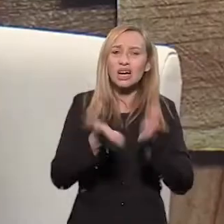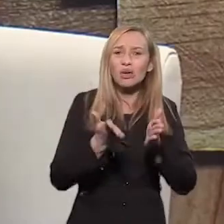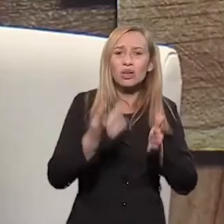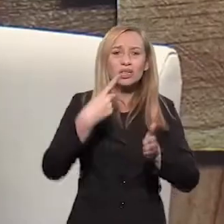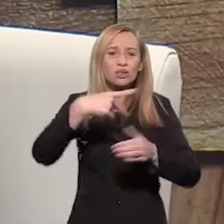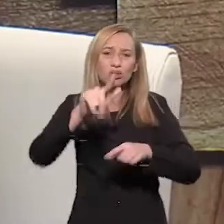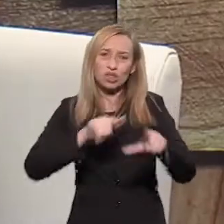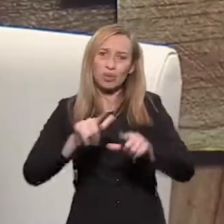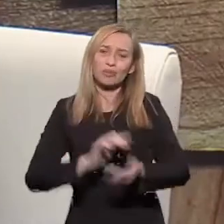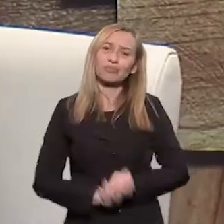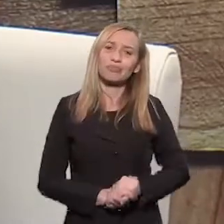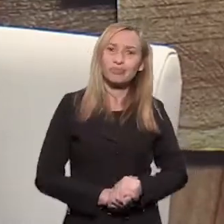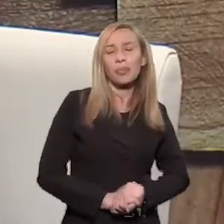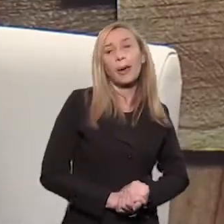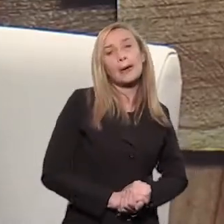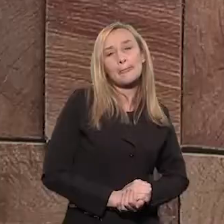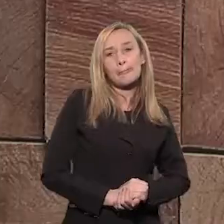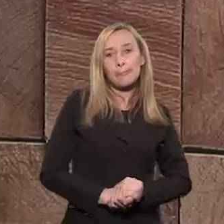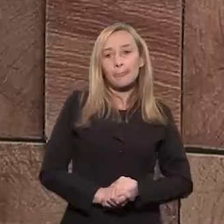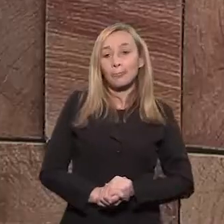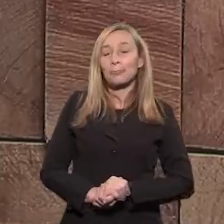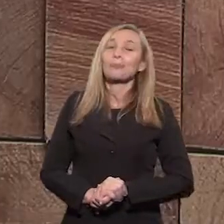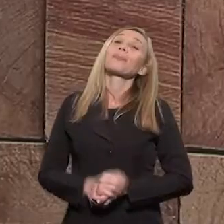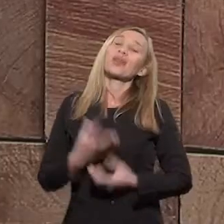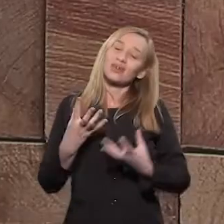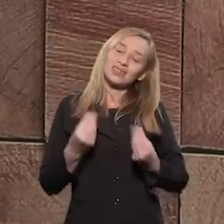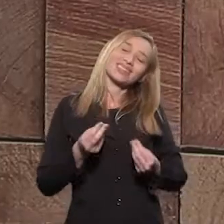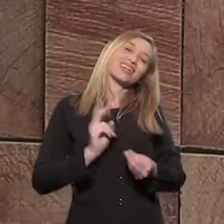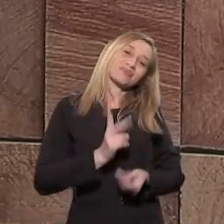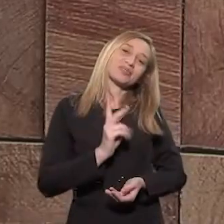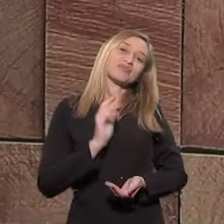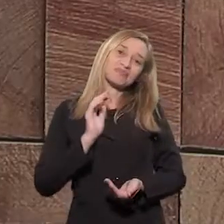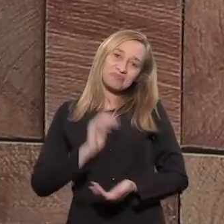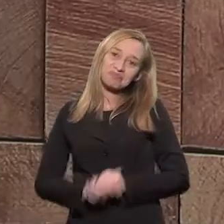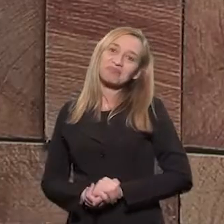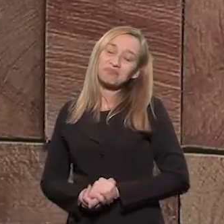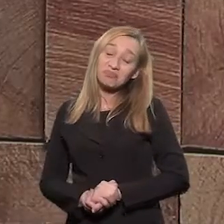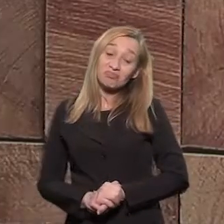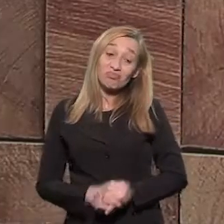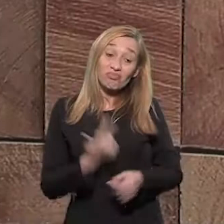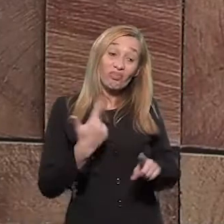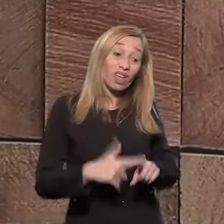influencia nas suas composições? Muito, sempre.